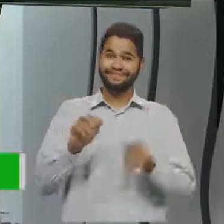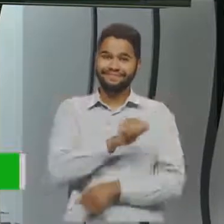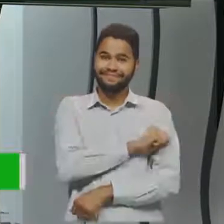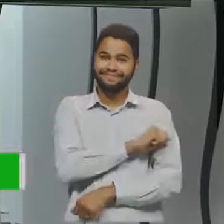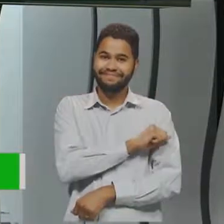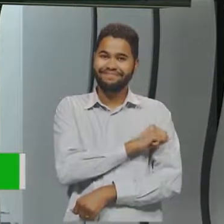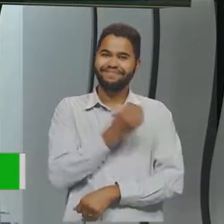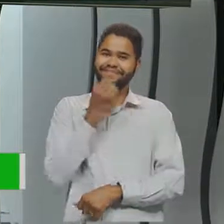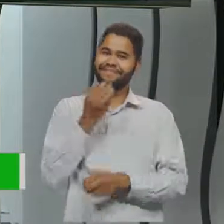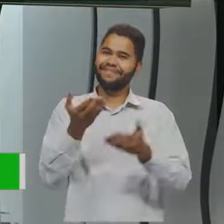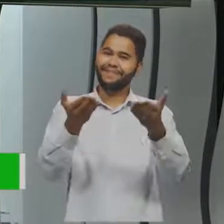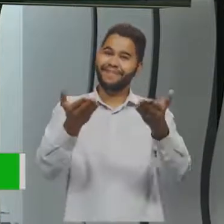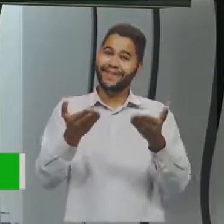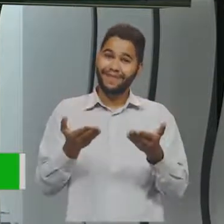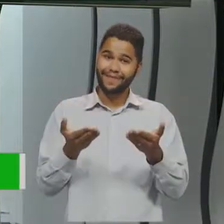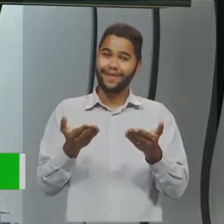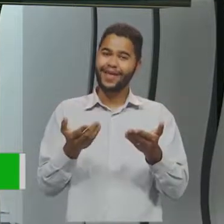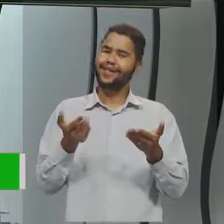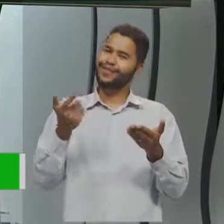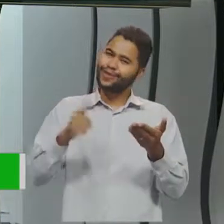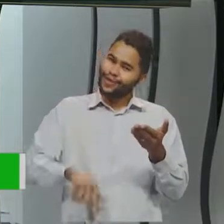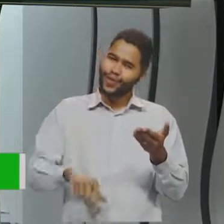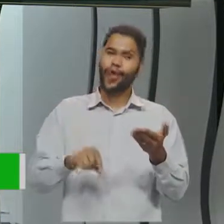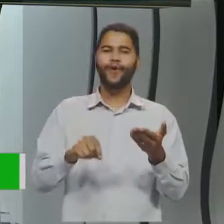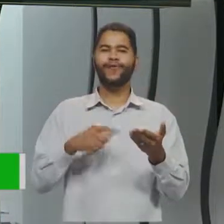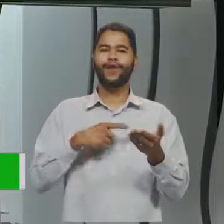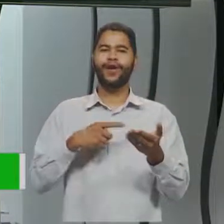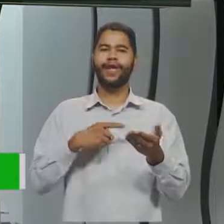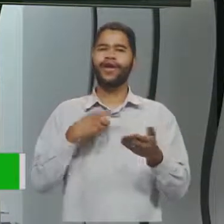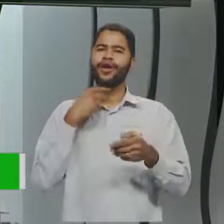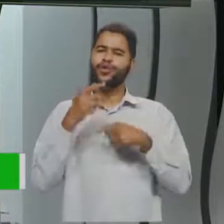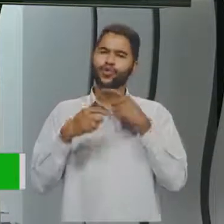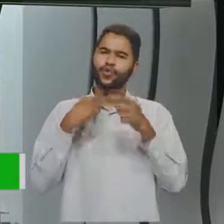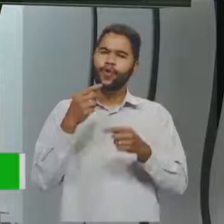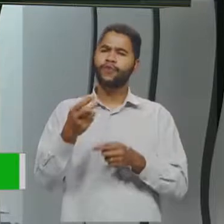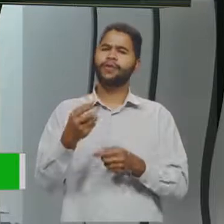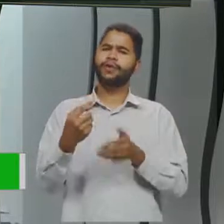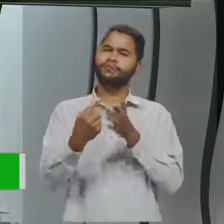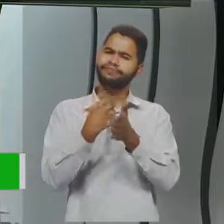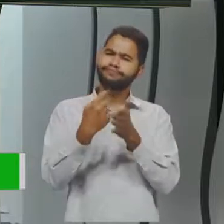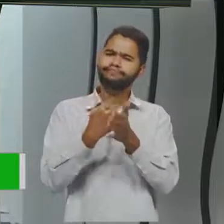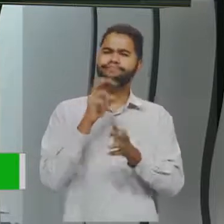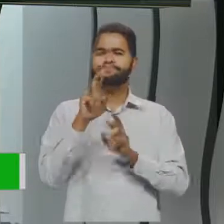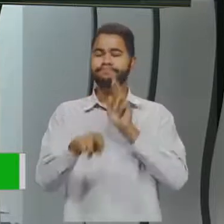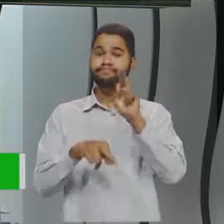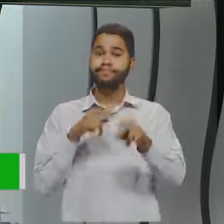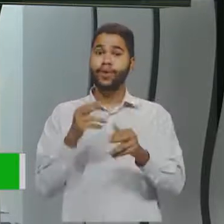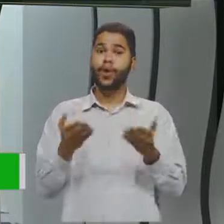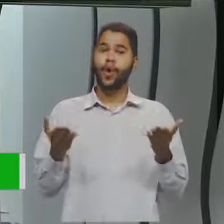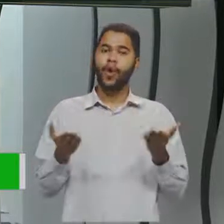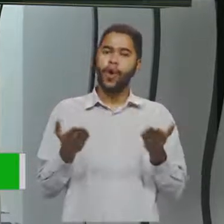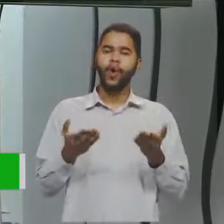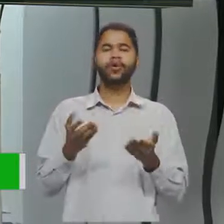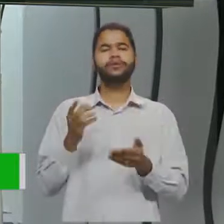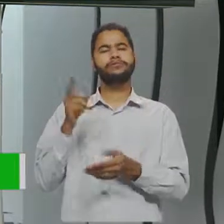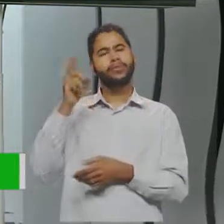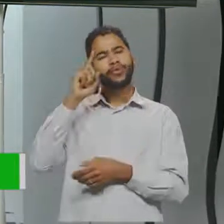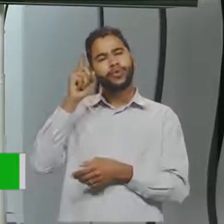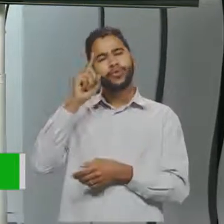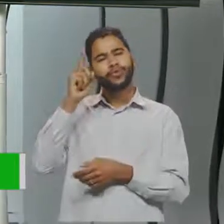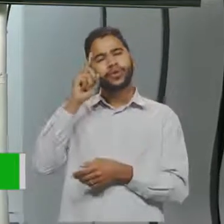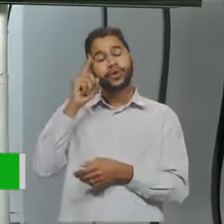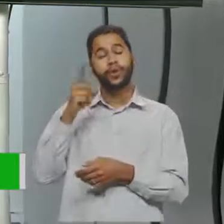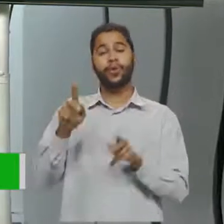estudante! Seja bem-vindo a mais um Tira Dúvidas do programa Se Liga na Educação. Nosso encontro diário e ao vivo com